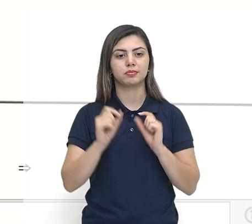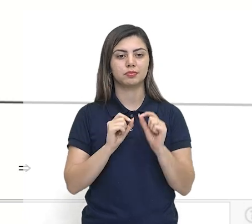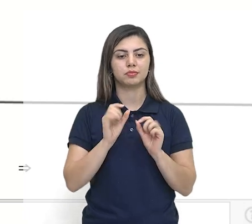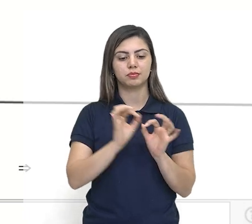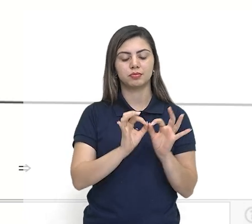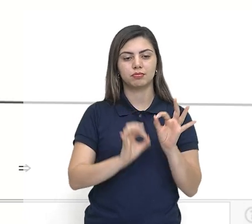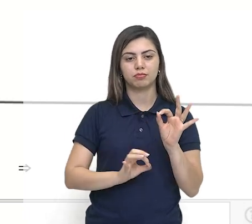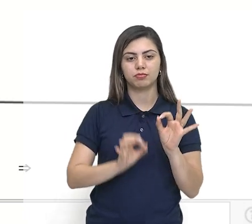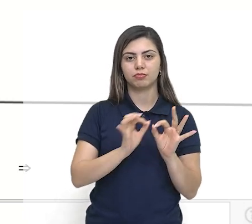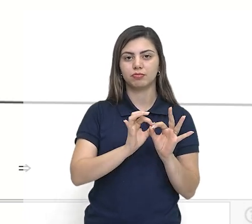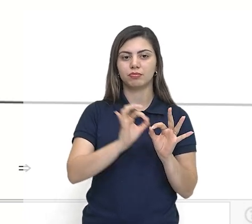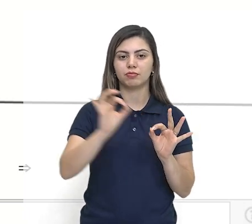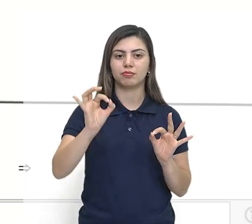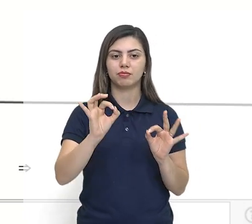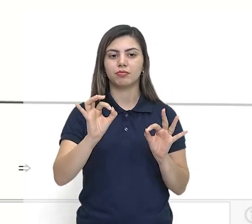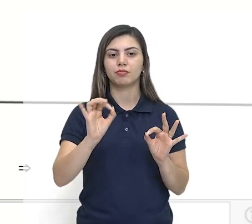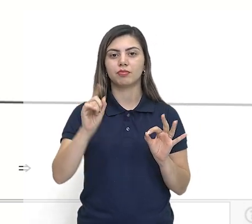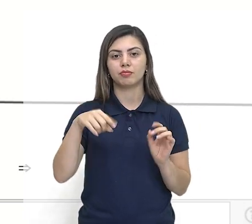de